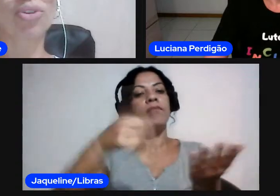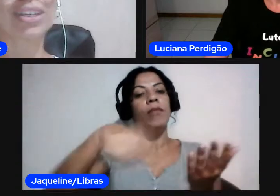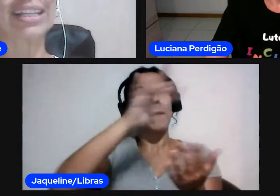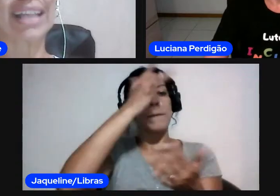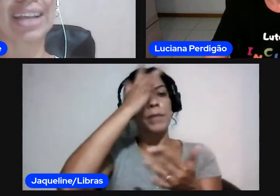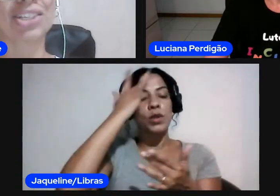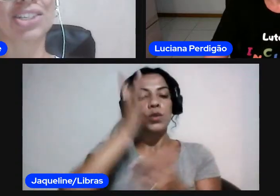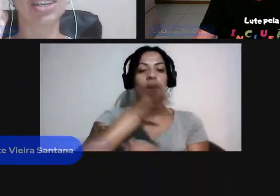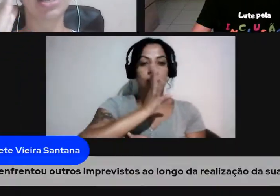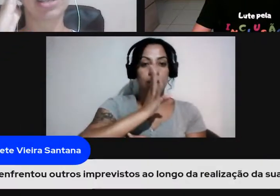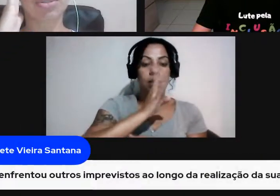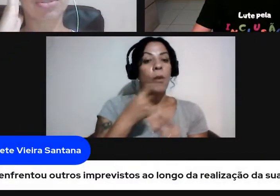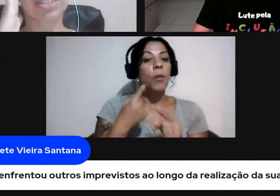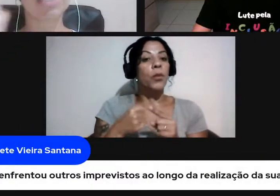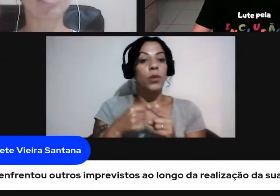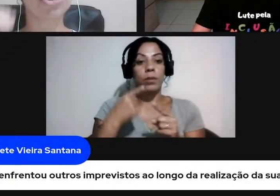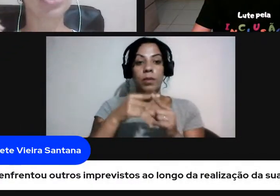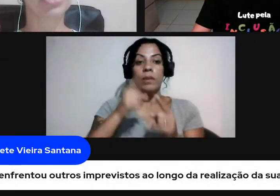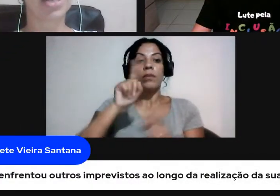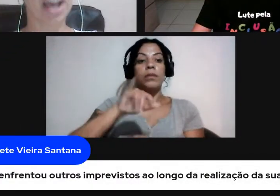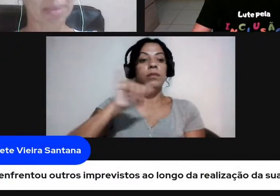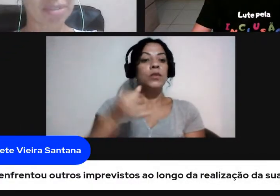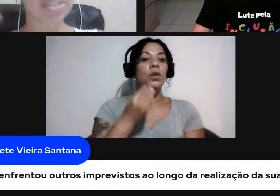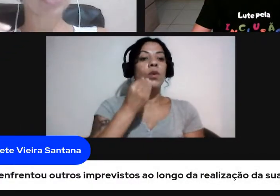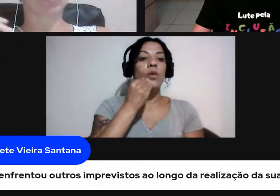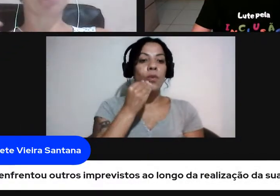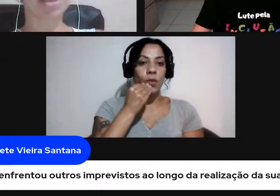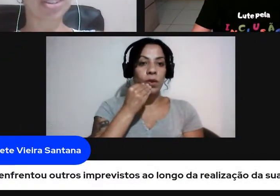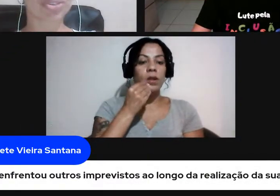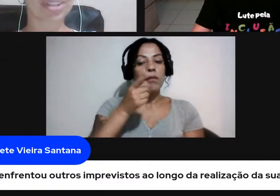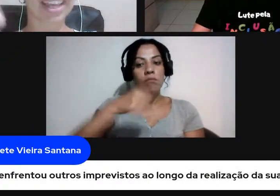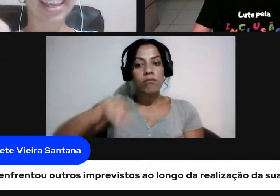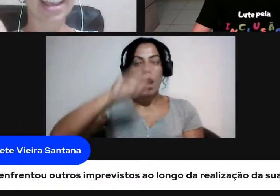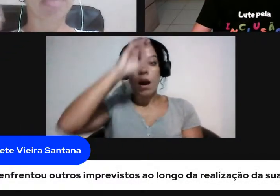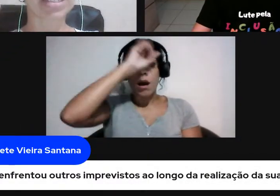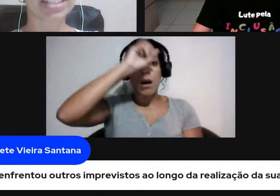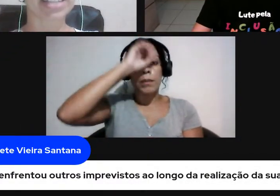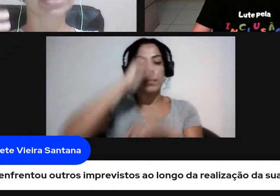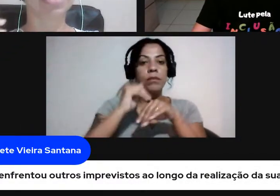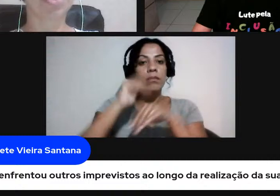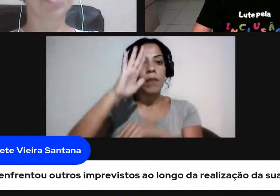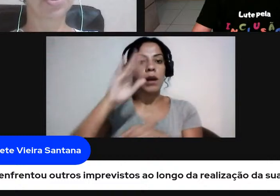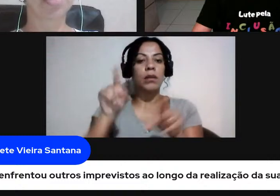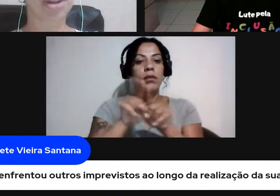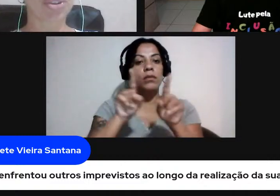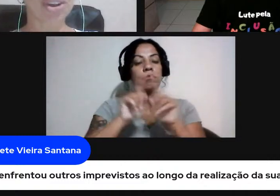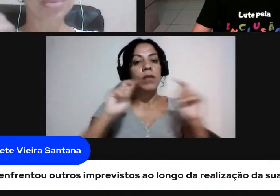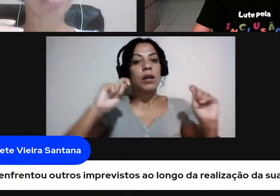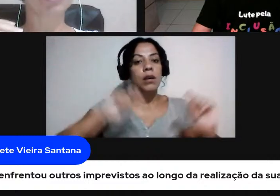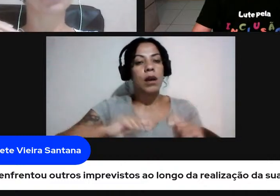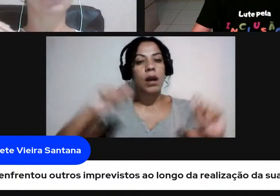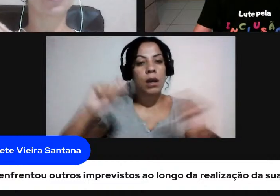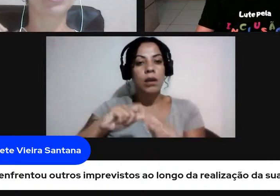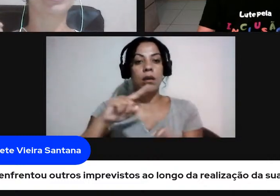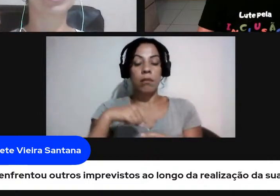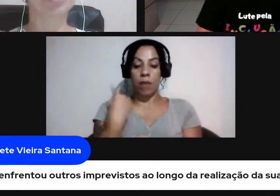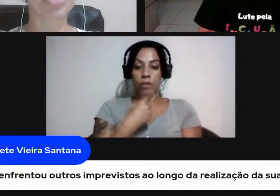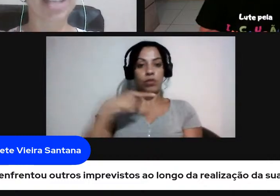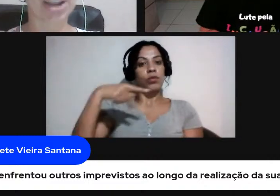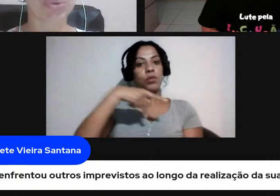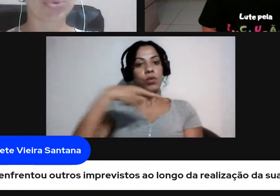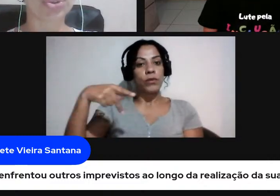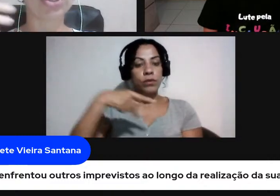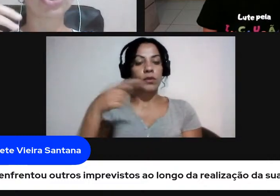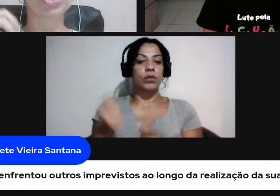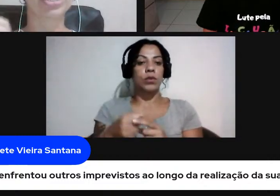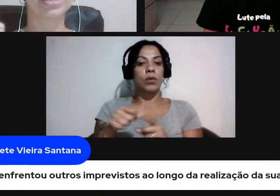é uma oportunidade, inclusive, de aperfeiçoamento, né, e capacitação para nós, professores, para